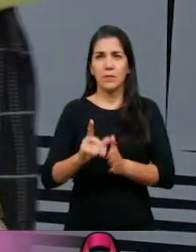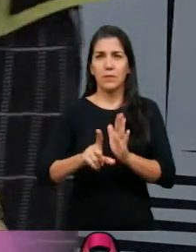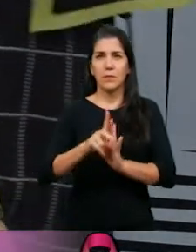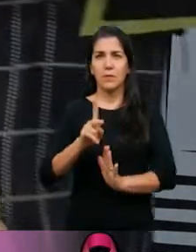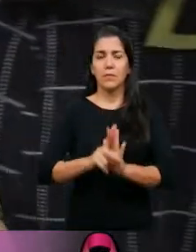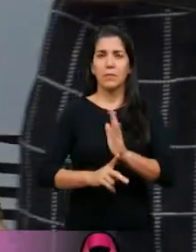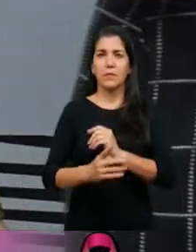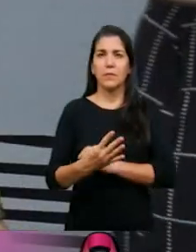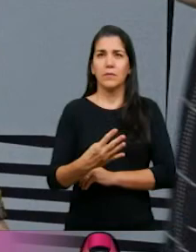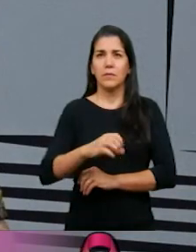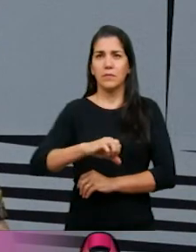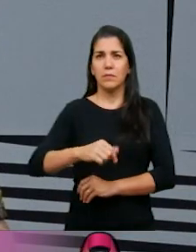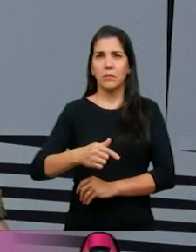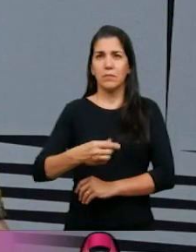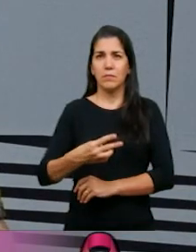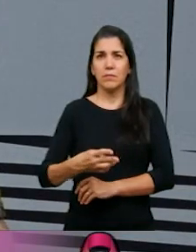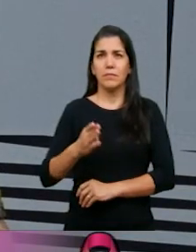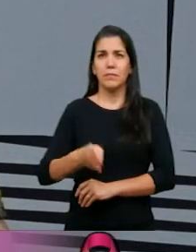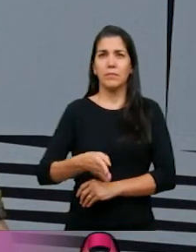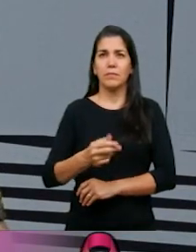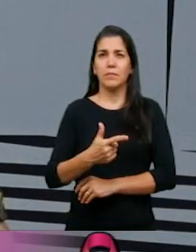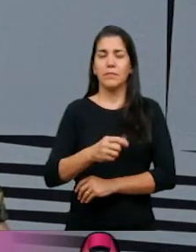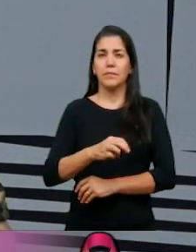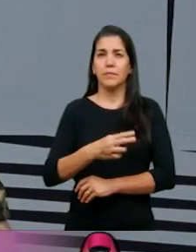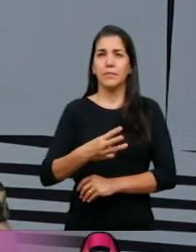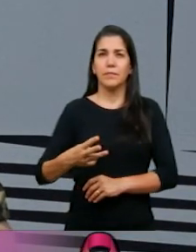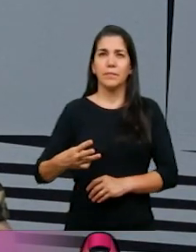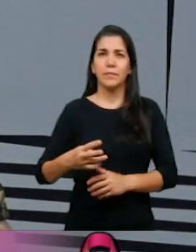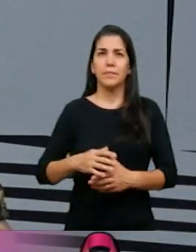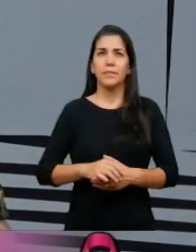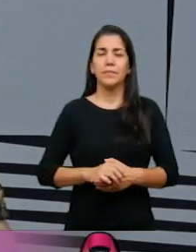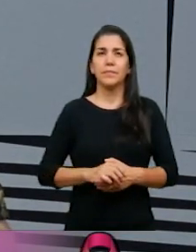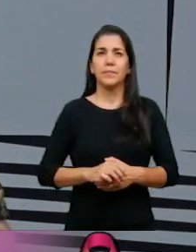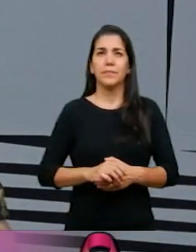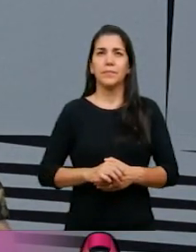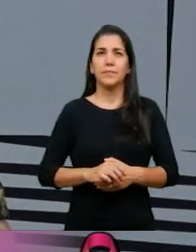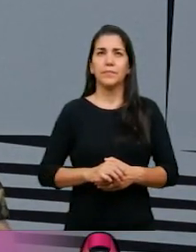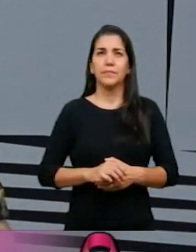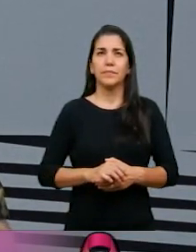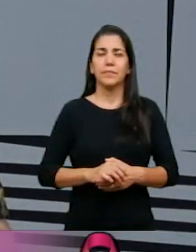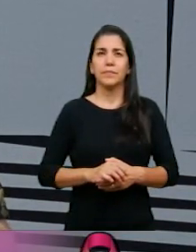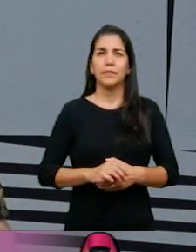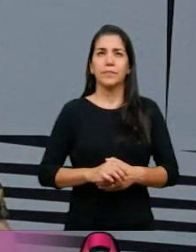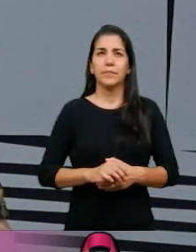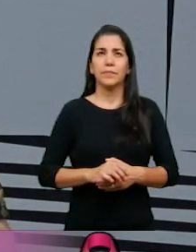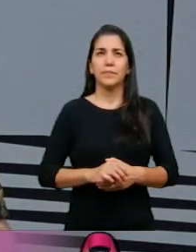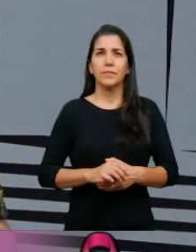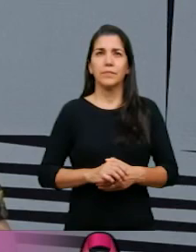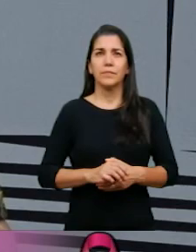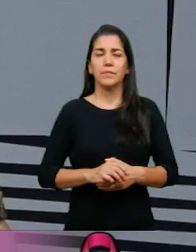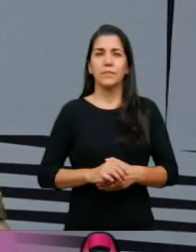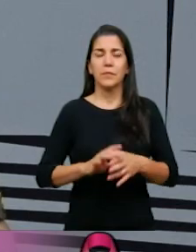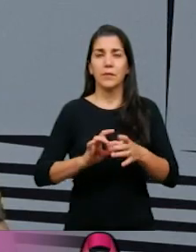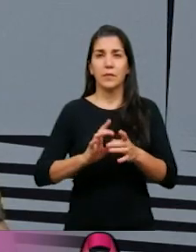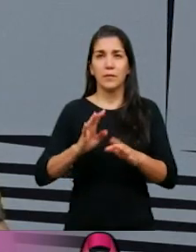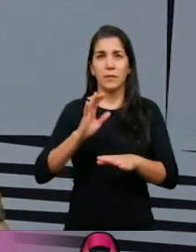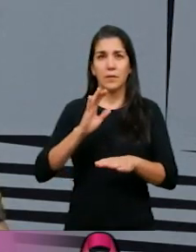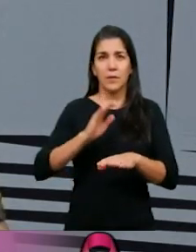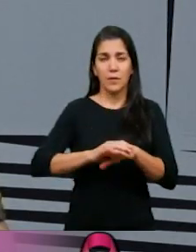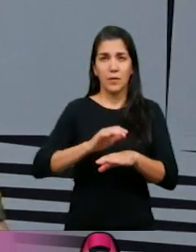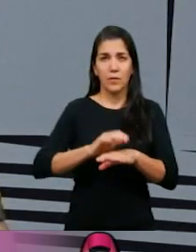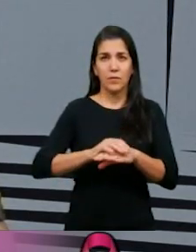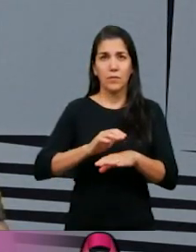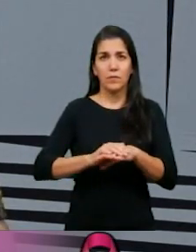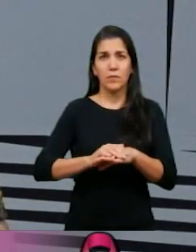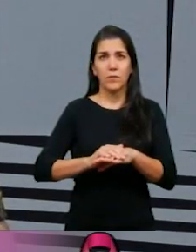número 4.973, de 2023, que autoriza a autoria do deputado federal